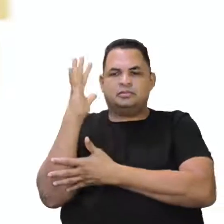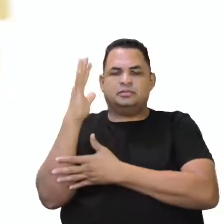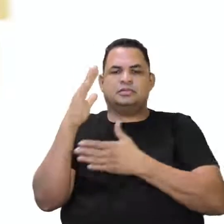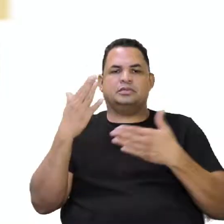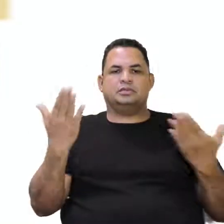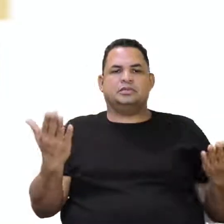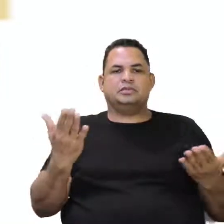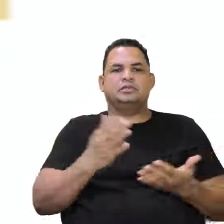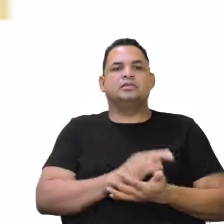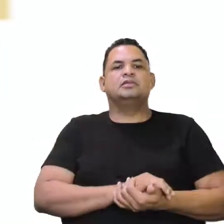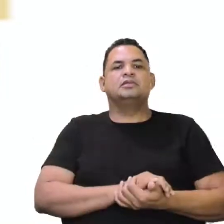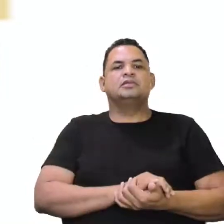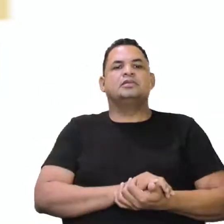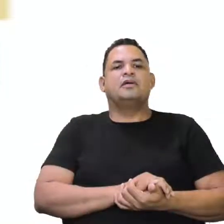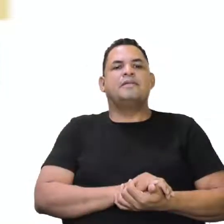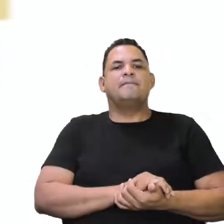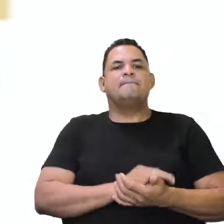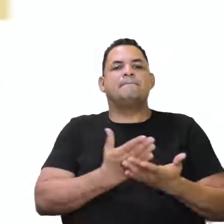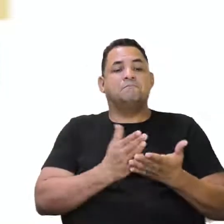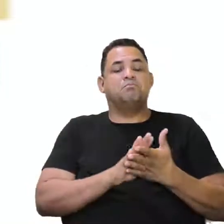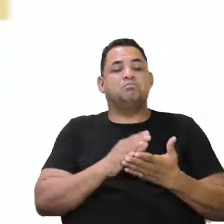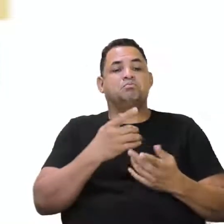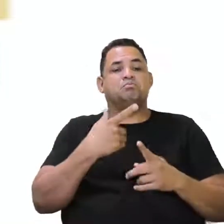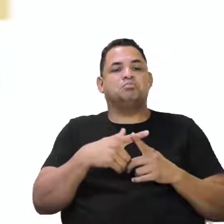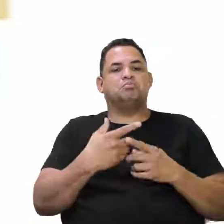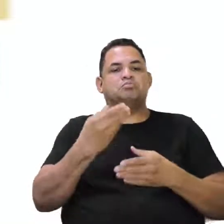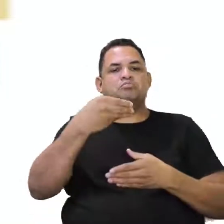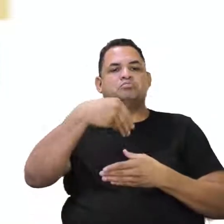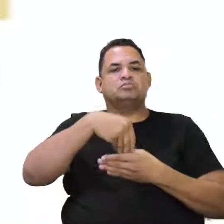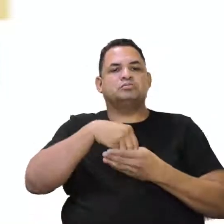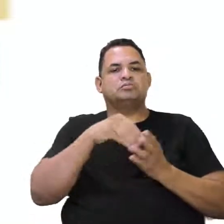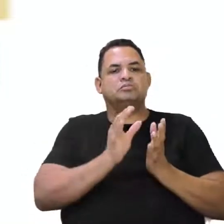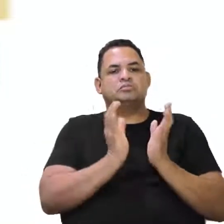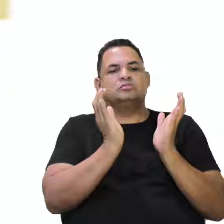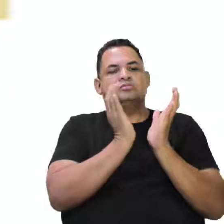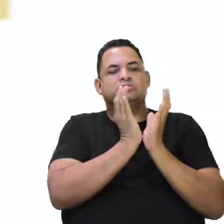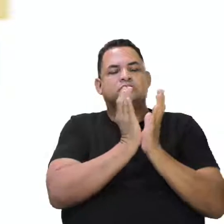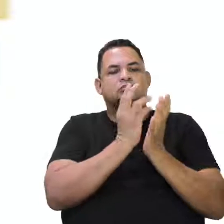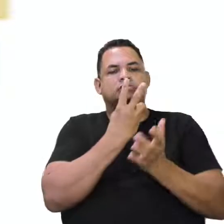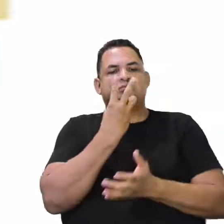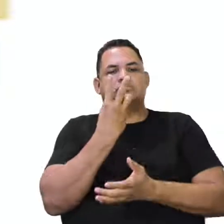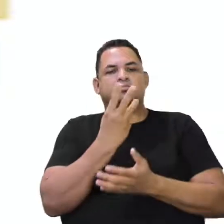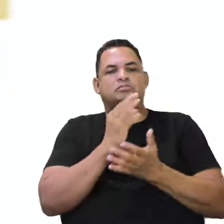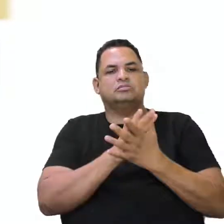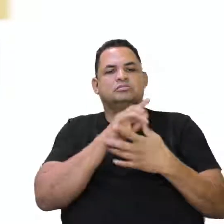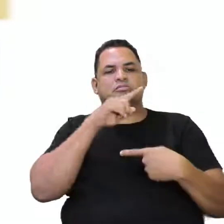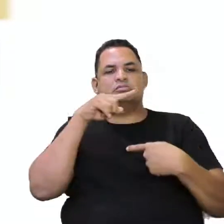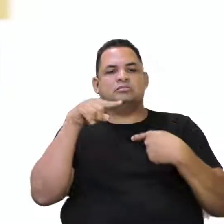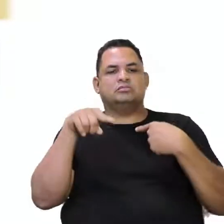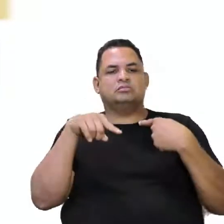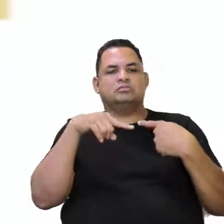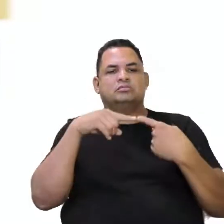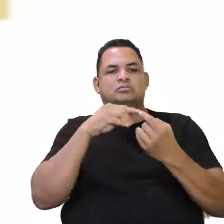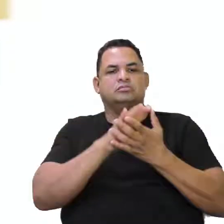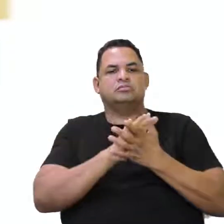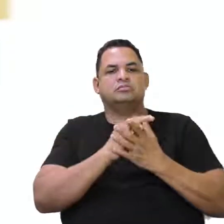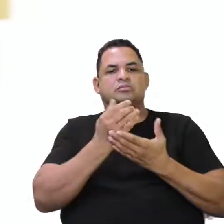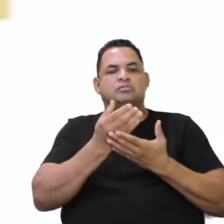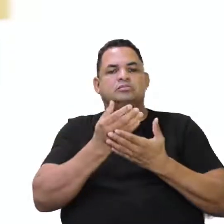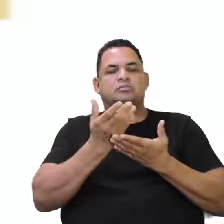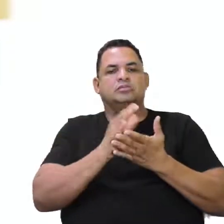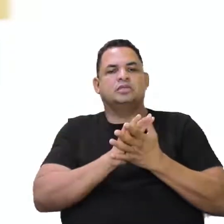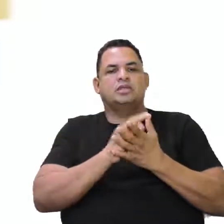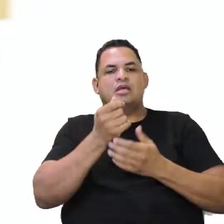mais ambientais. Sim, porque dentro dessa unidade 3, nós focamos os